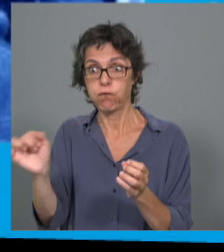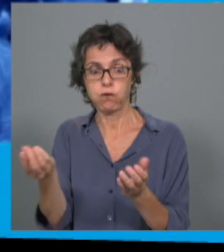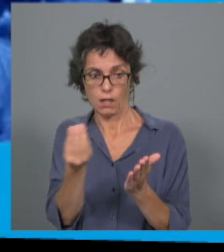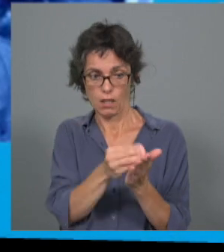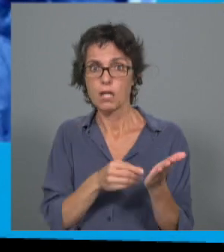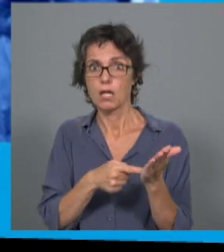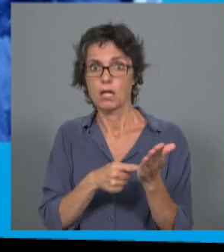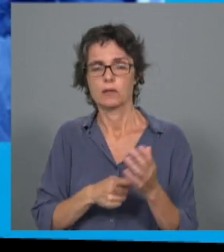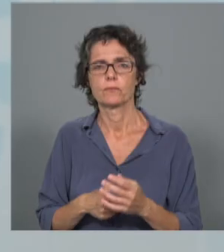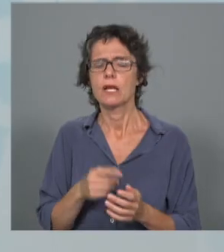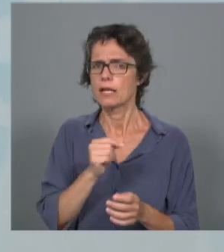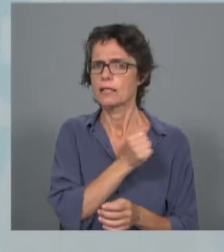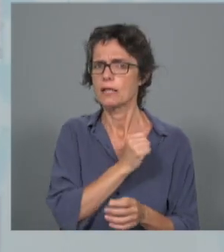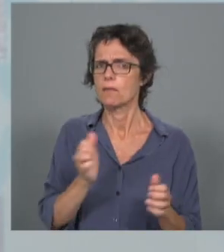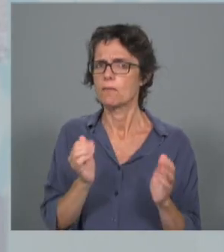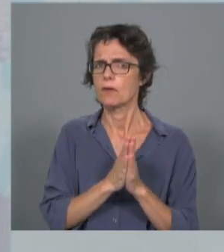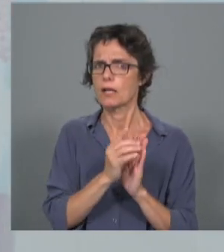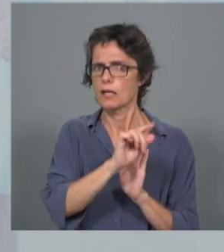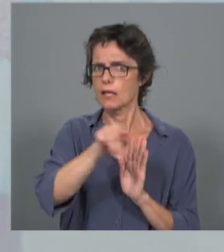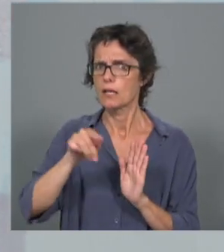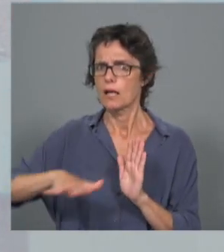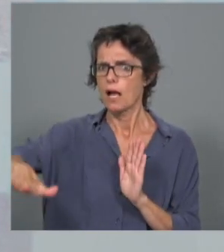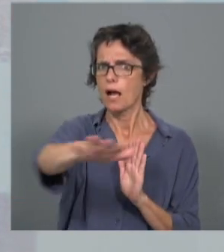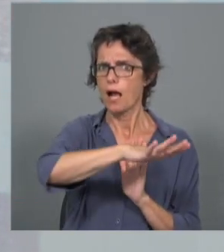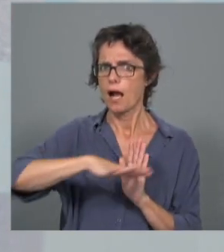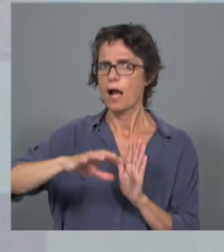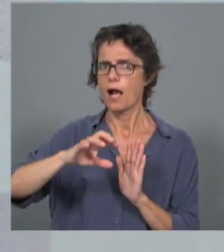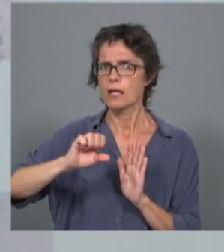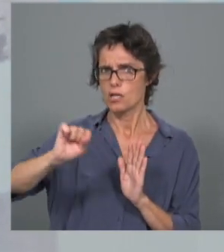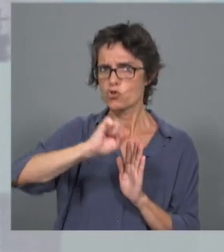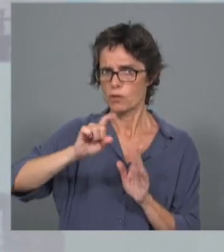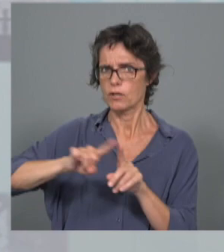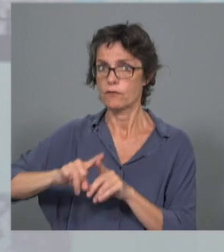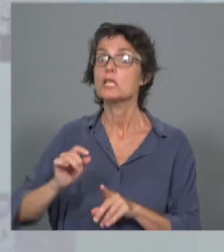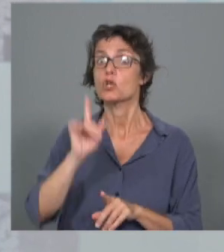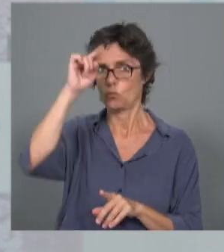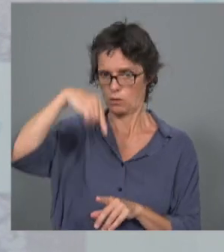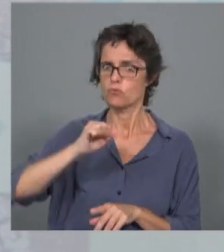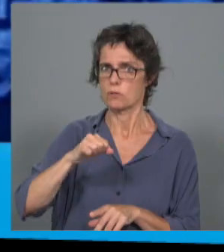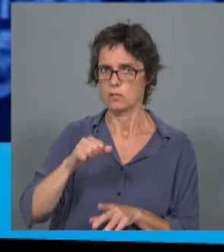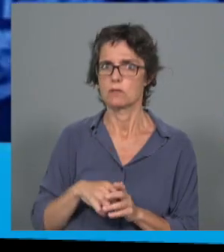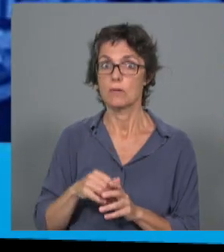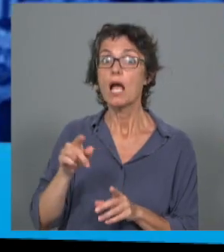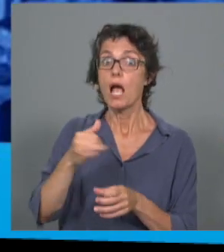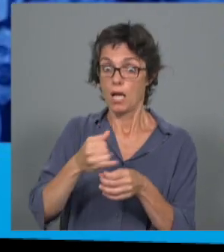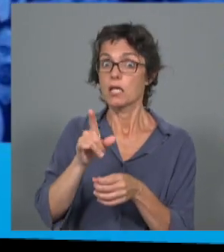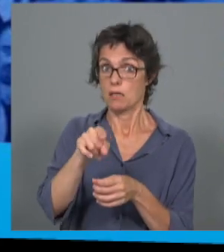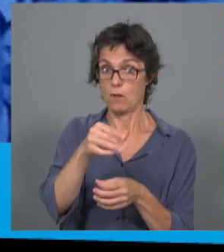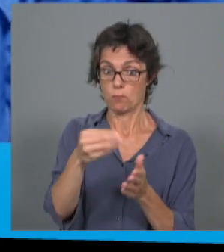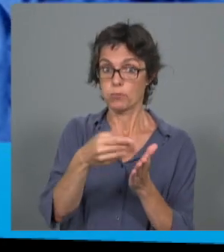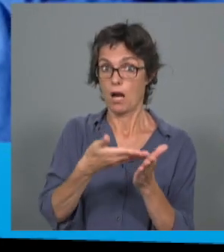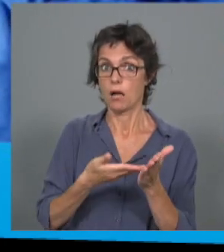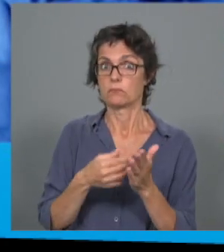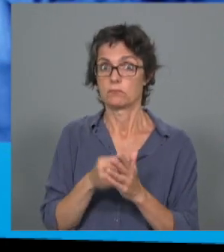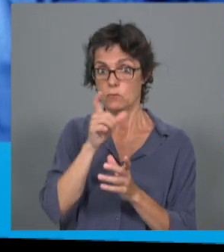de diferentes dioceses. Há também aqui uma multiterritorialidade para abordar o tema. De norte a sul. E ilhas. Creio que